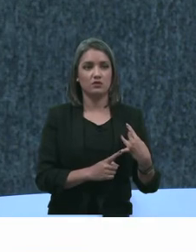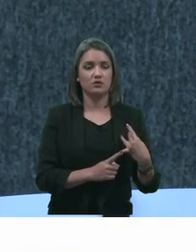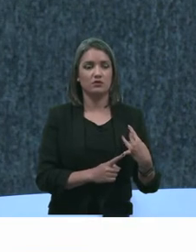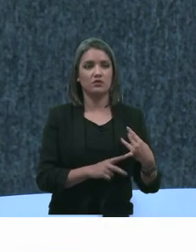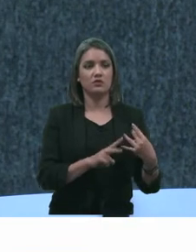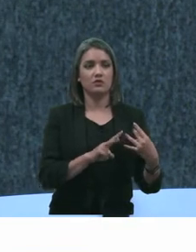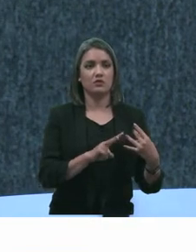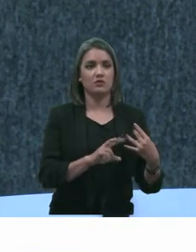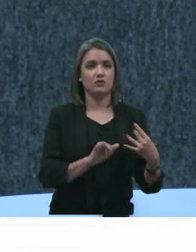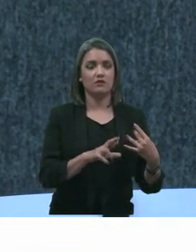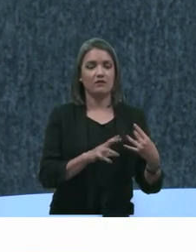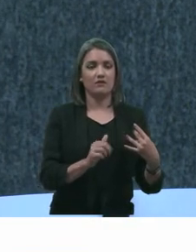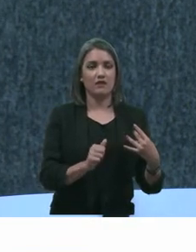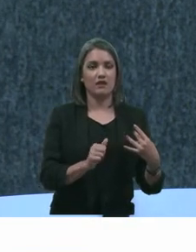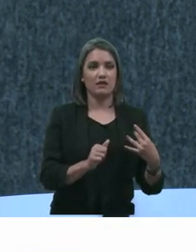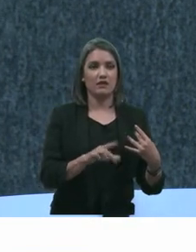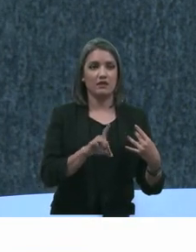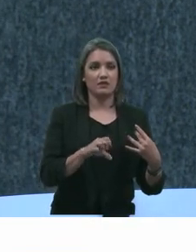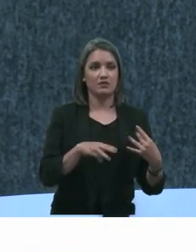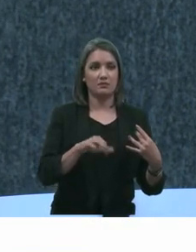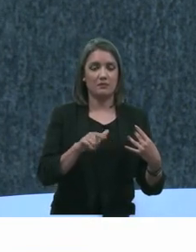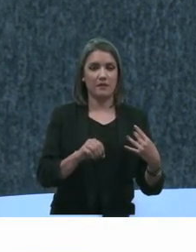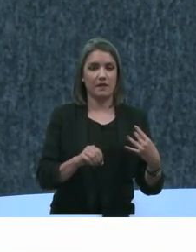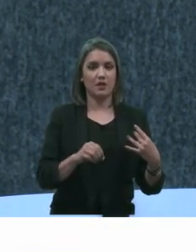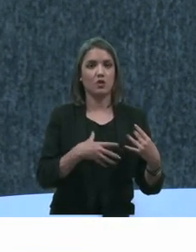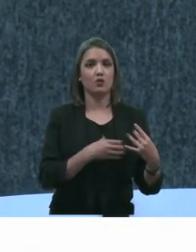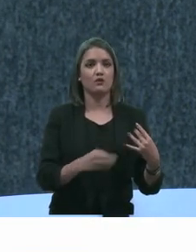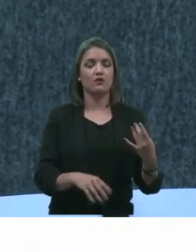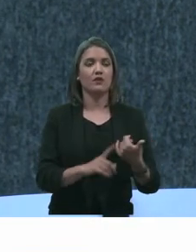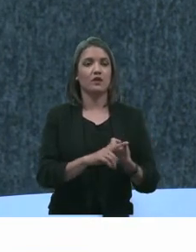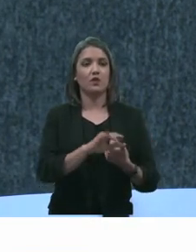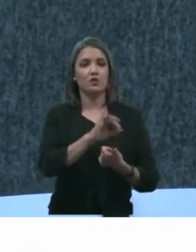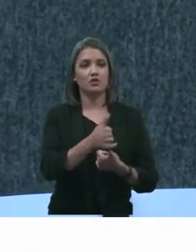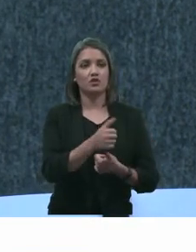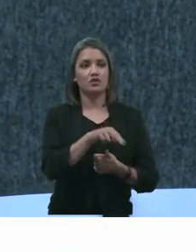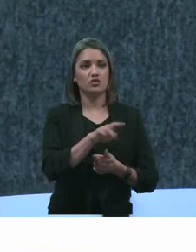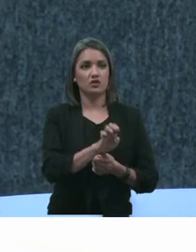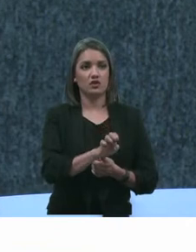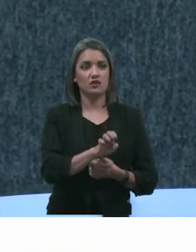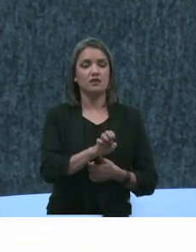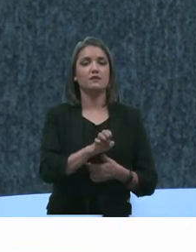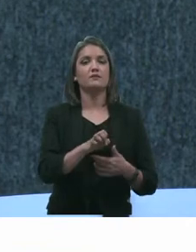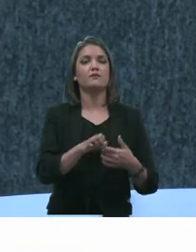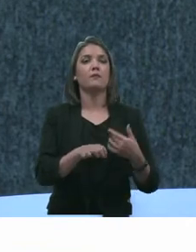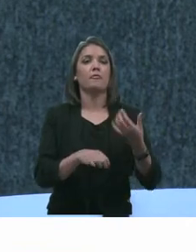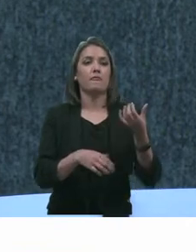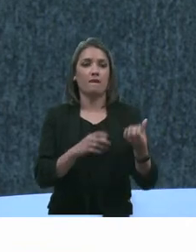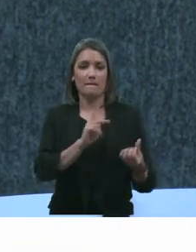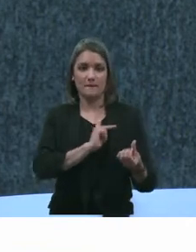Vieira de Mello Filho, Jane Granzotto e presidente.